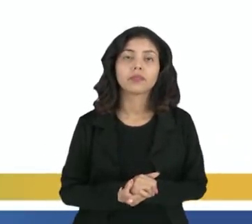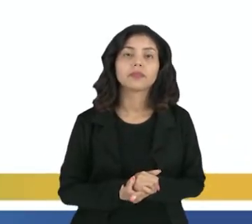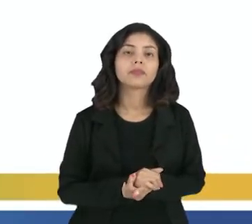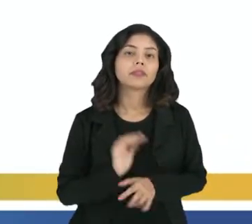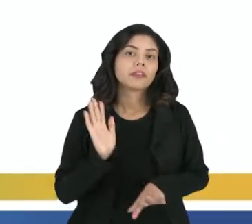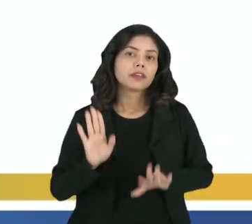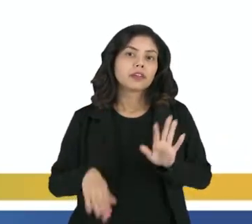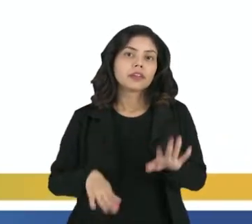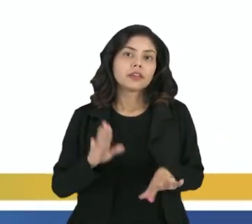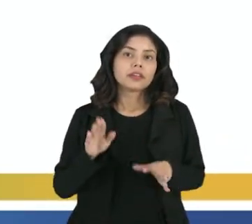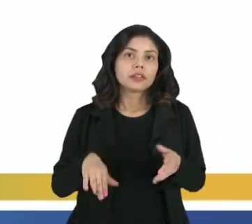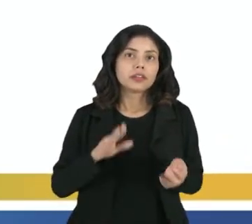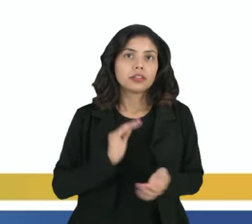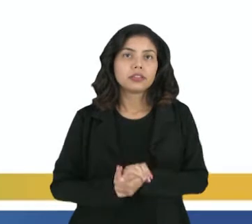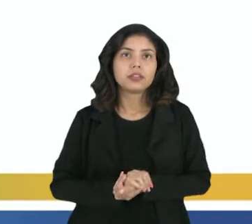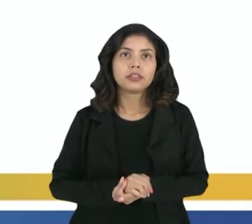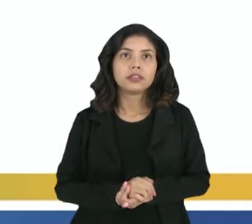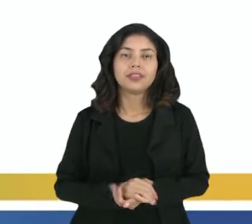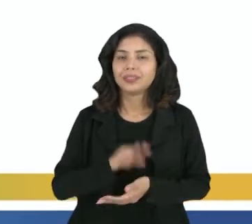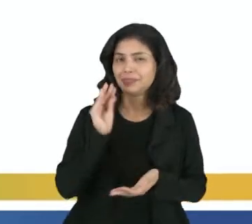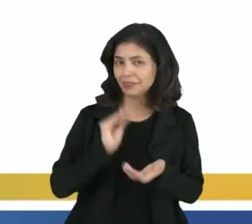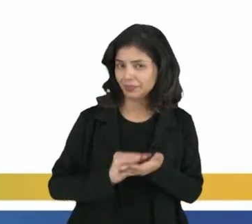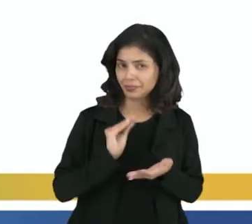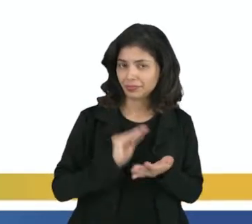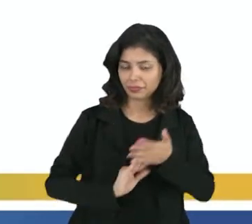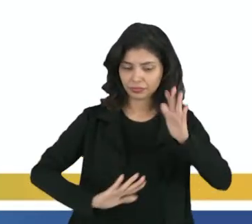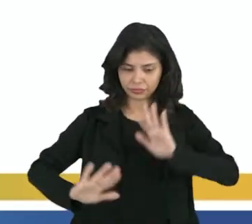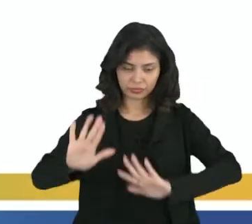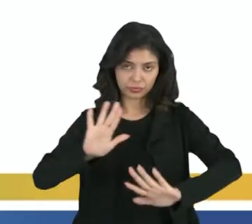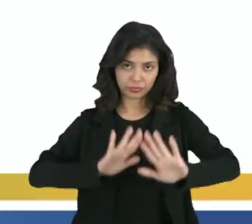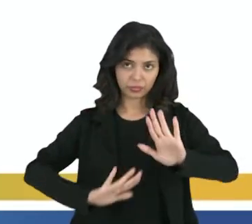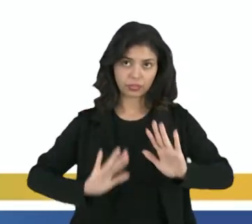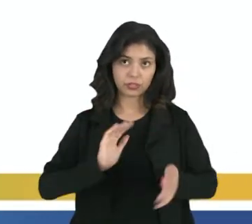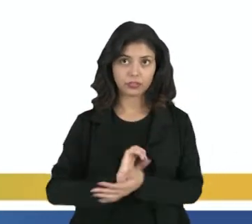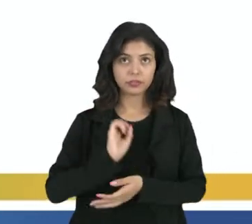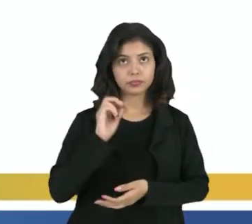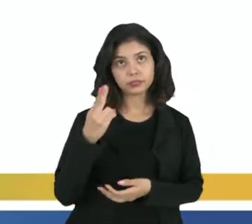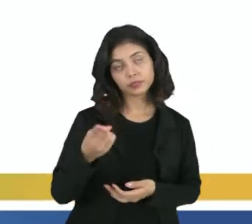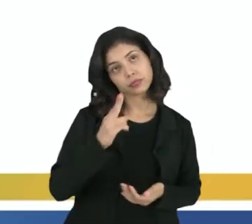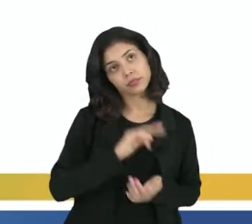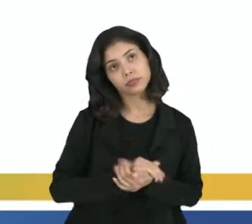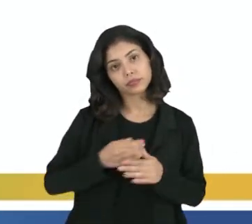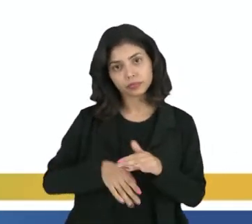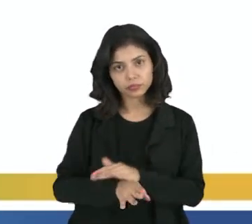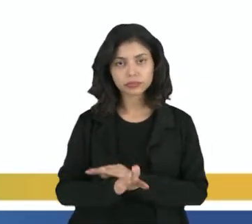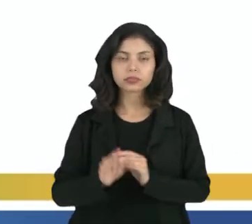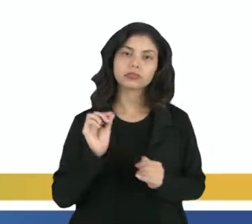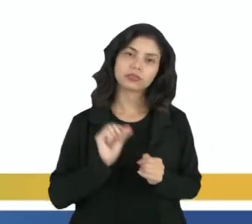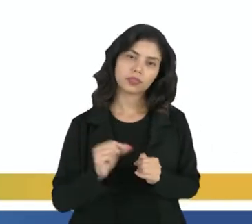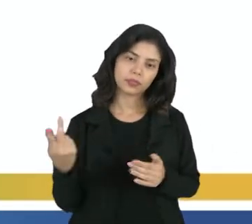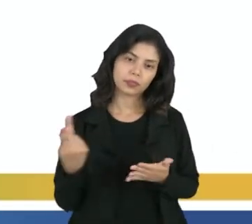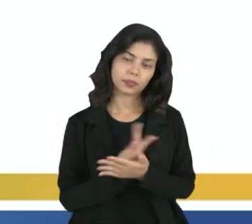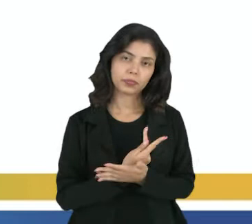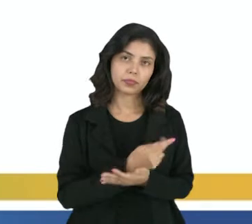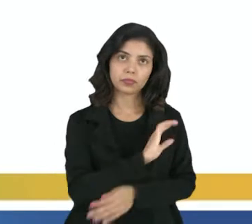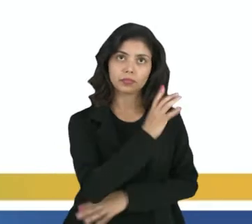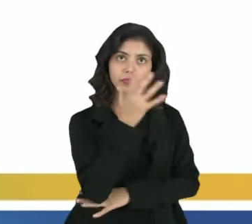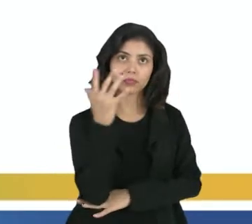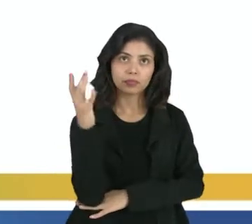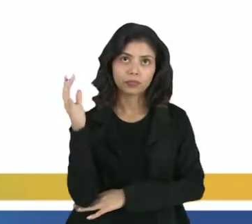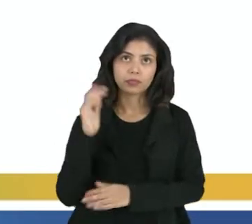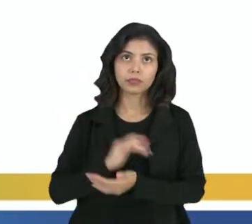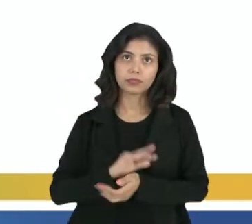às vezes a falta de cuidado ou então a intervenção de forma errada na